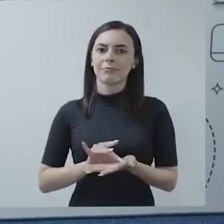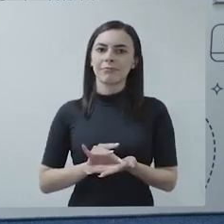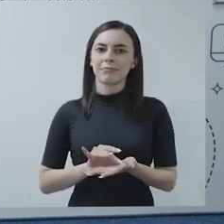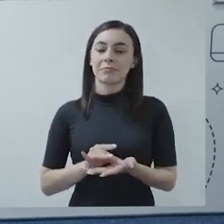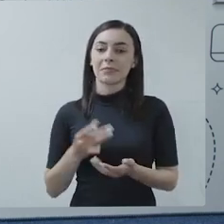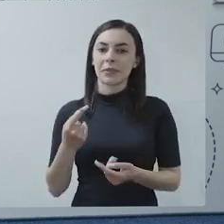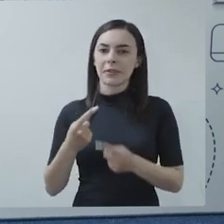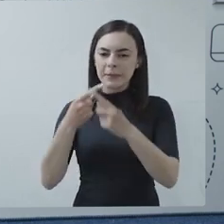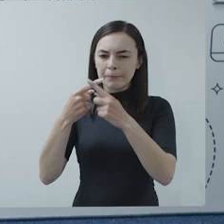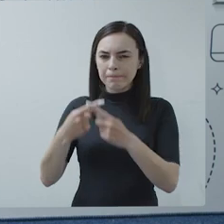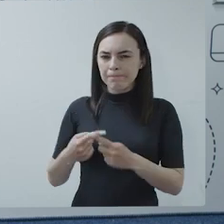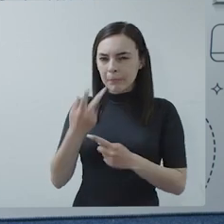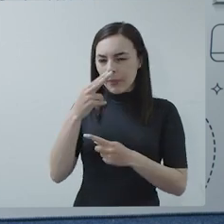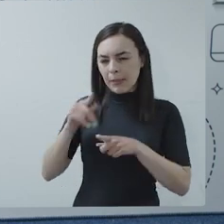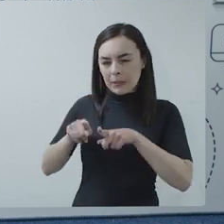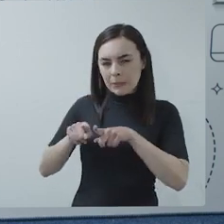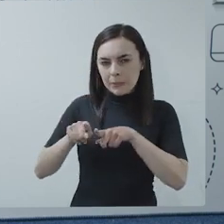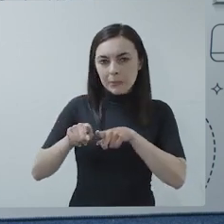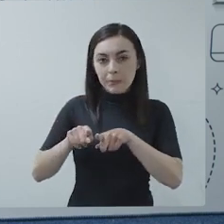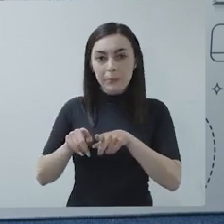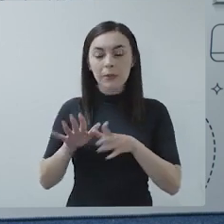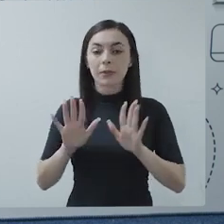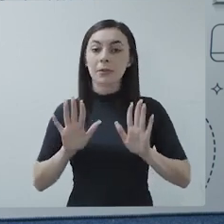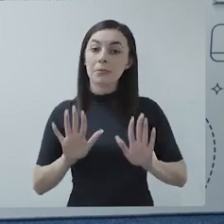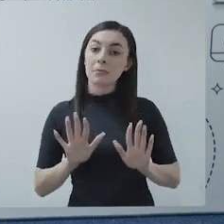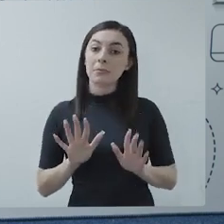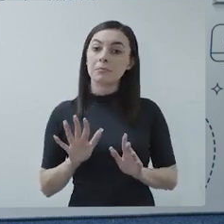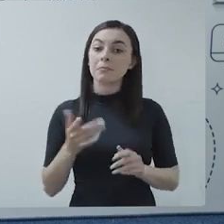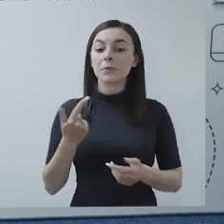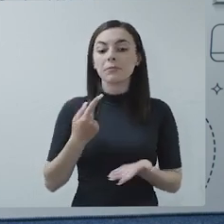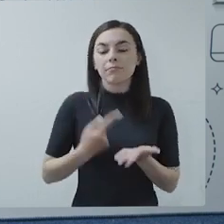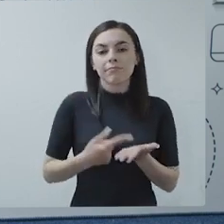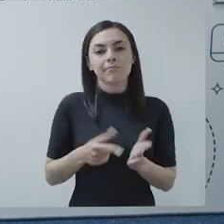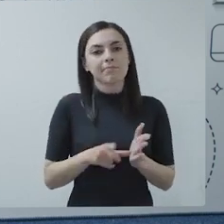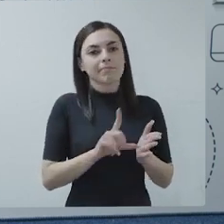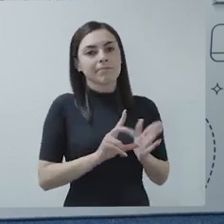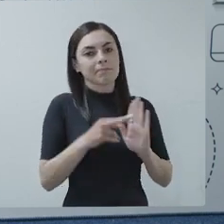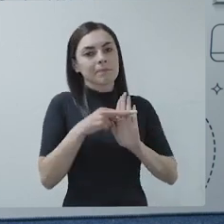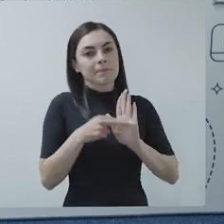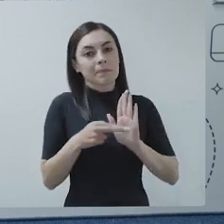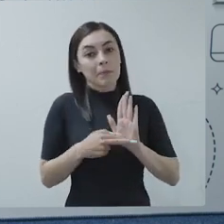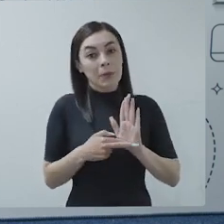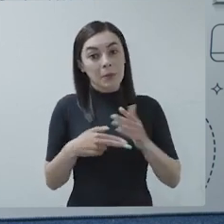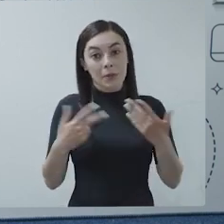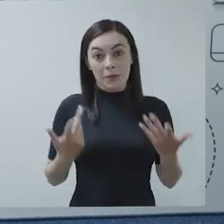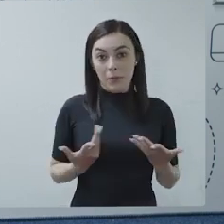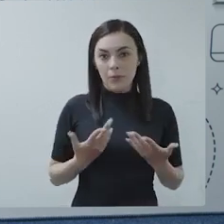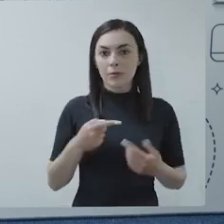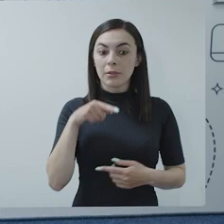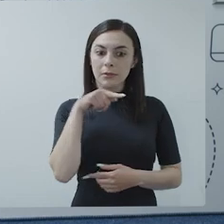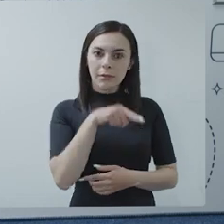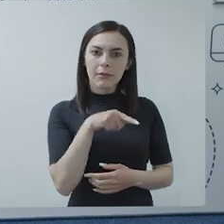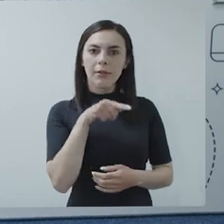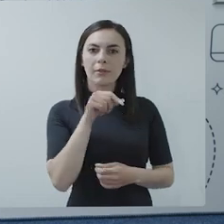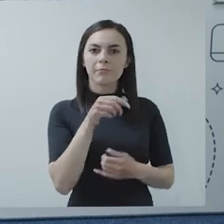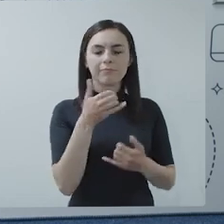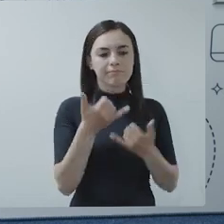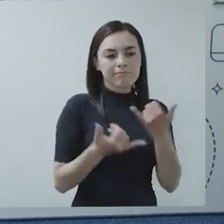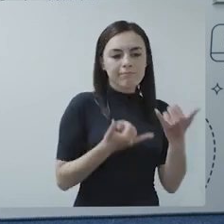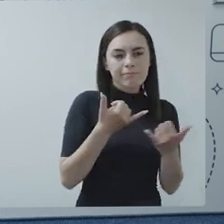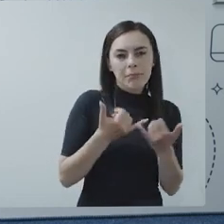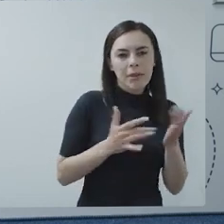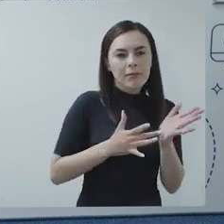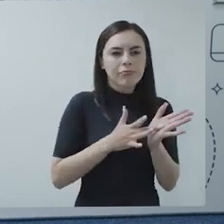um jogo de competição, na verdade. Mas tem que ter esse combinado antes. se você vai, se vocês vão